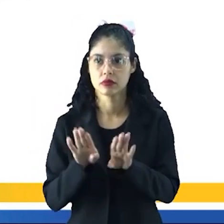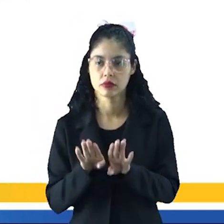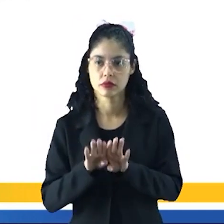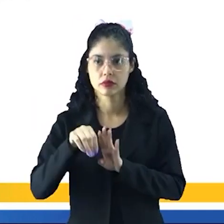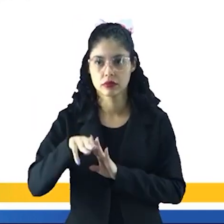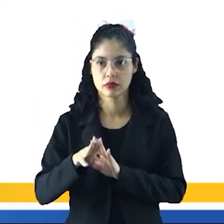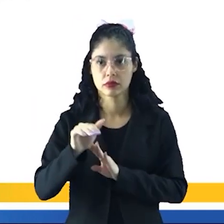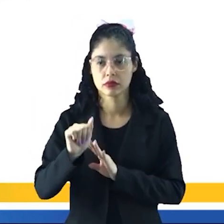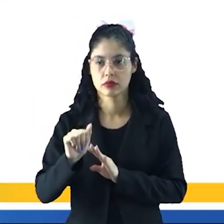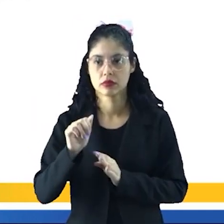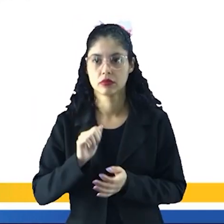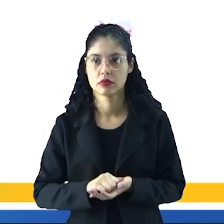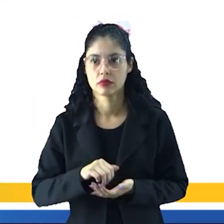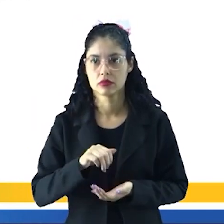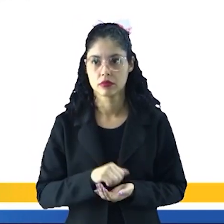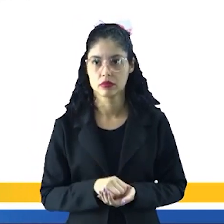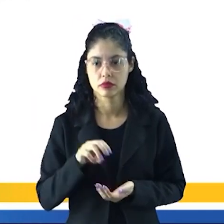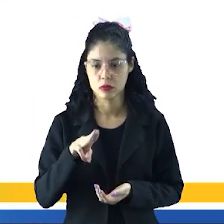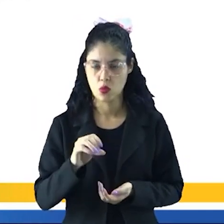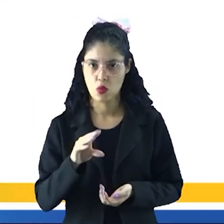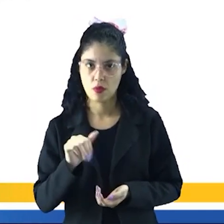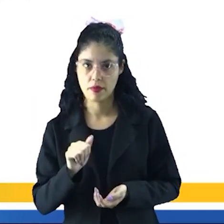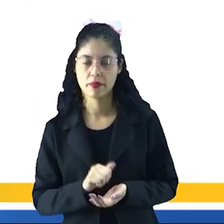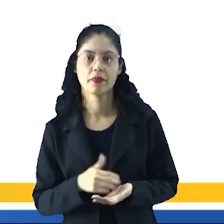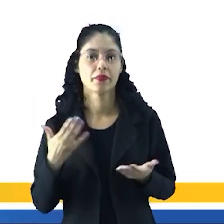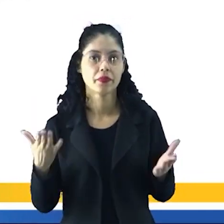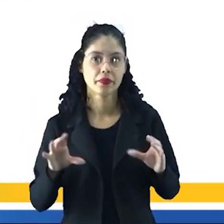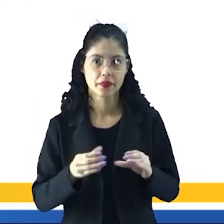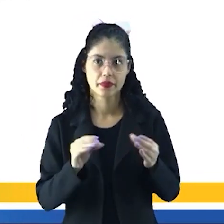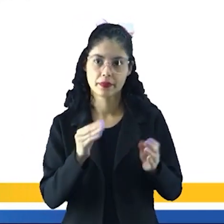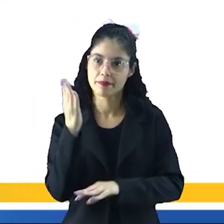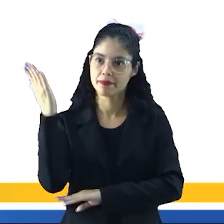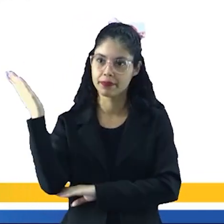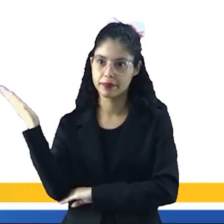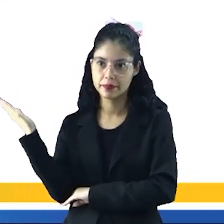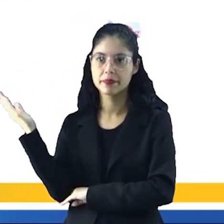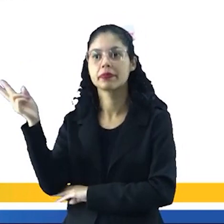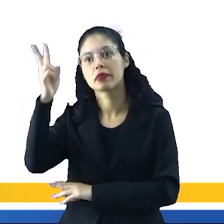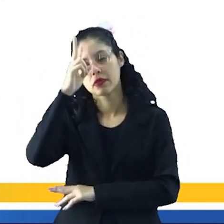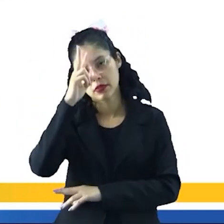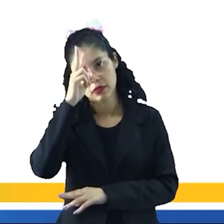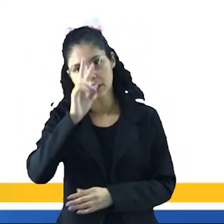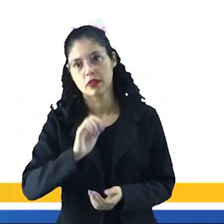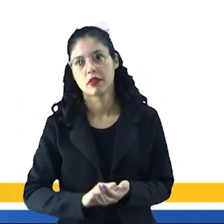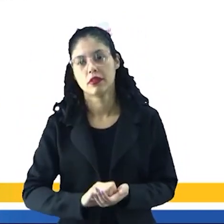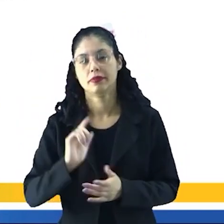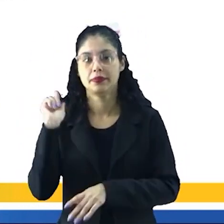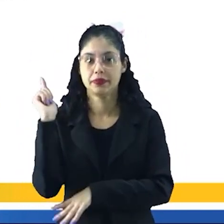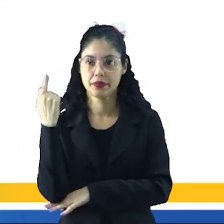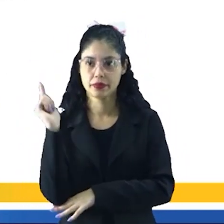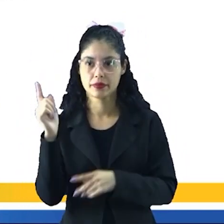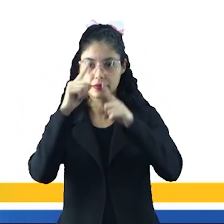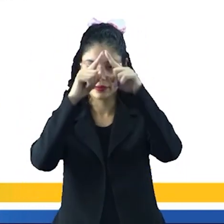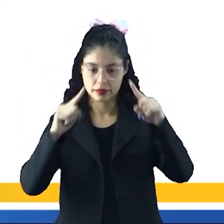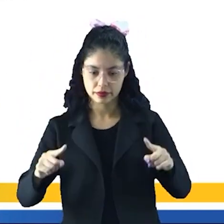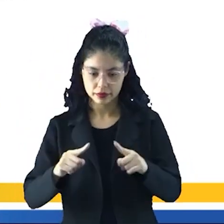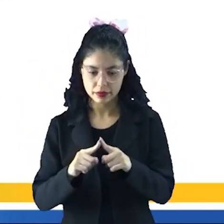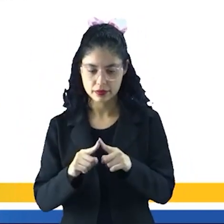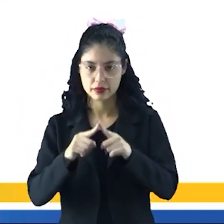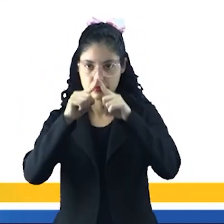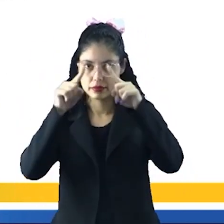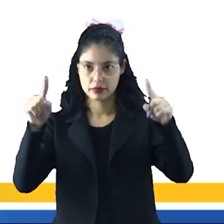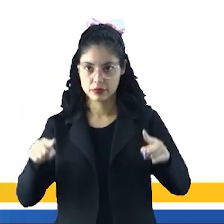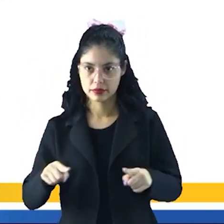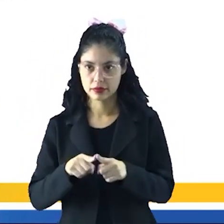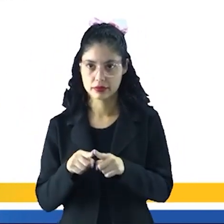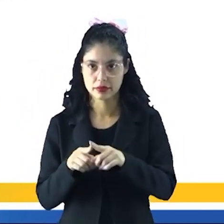coleção permanente do MoMA. Gente, essa escultura é uma escultura que lembra formas geométricas e ela parece que tem